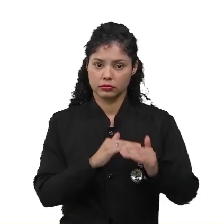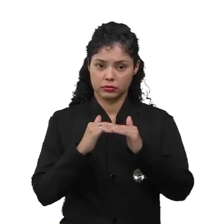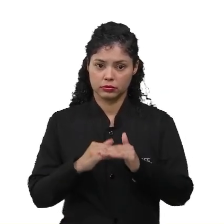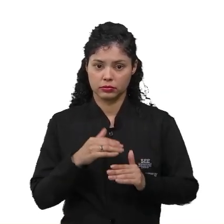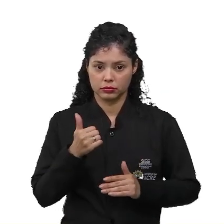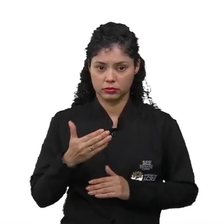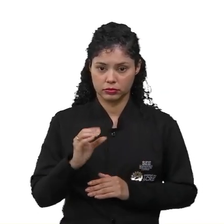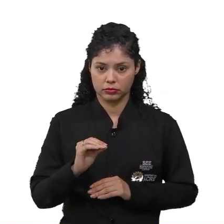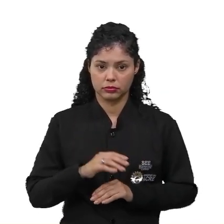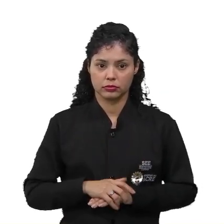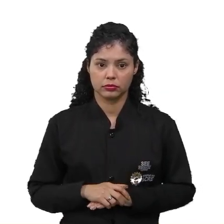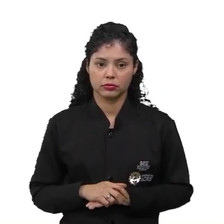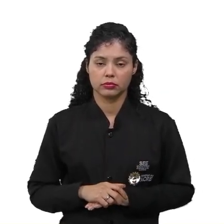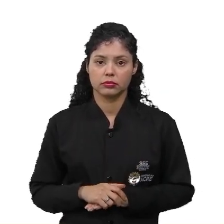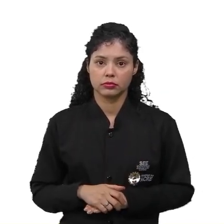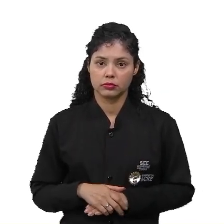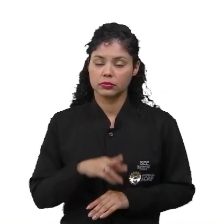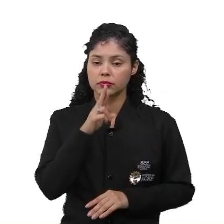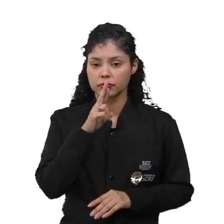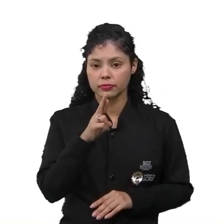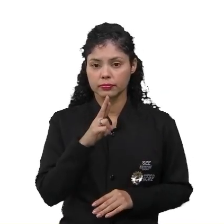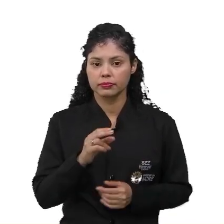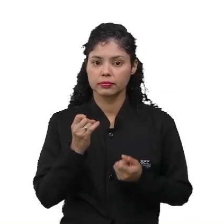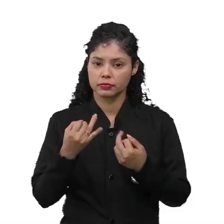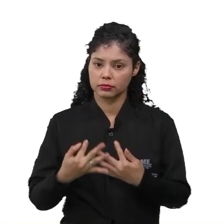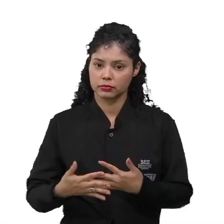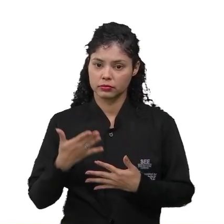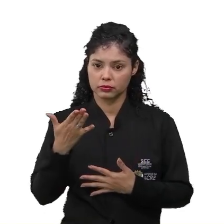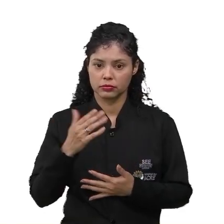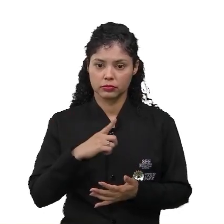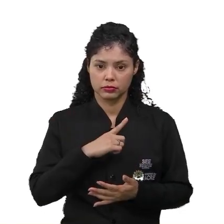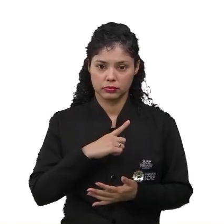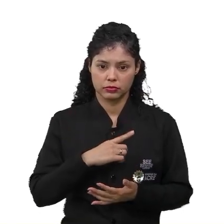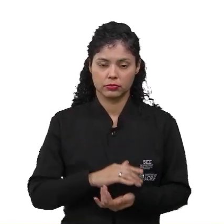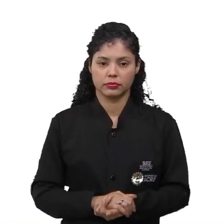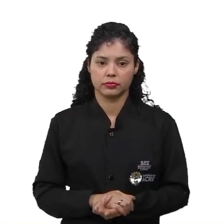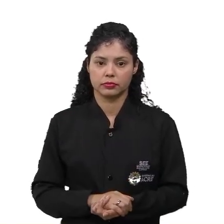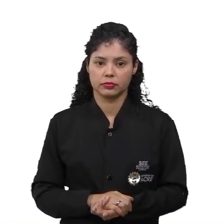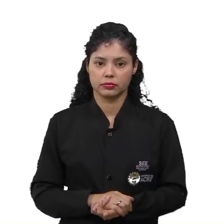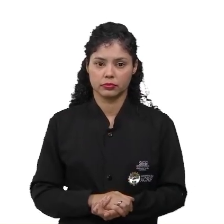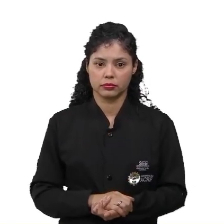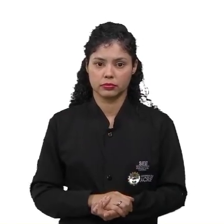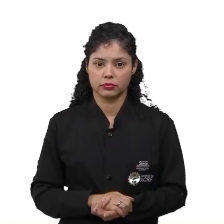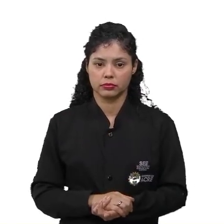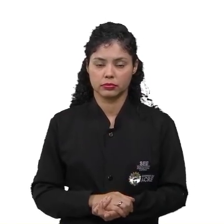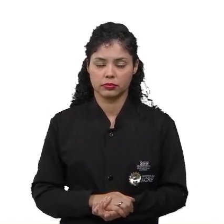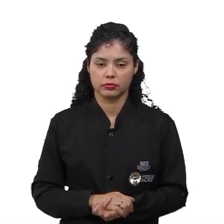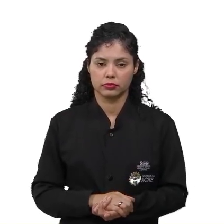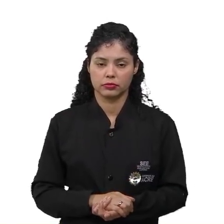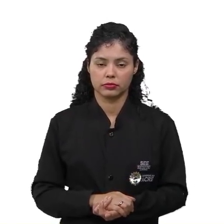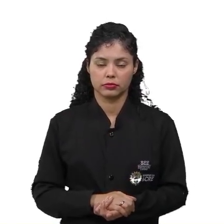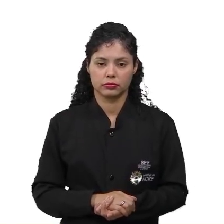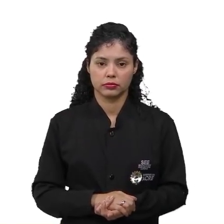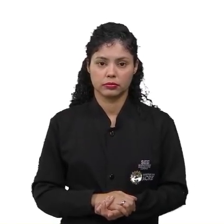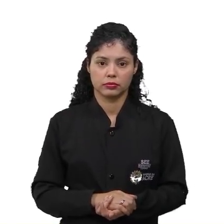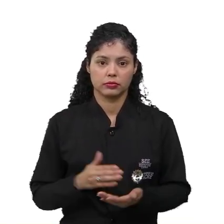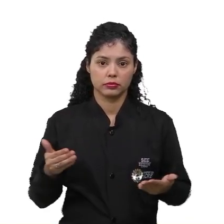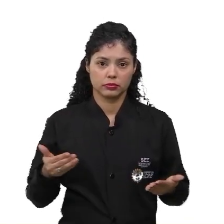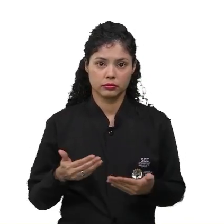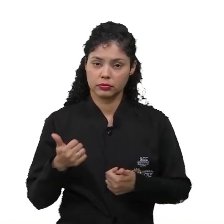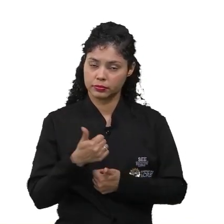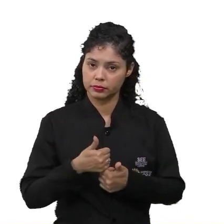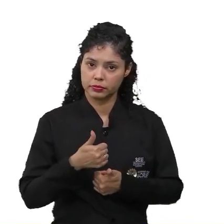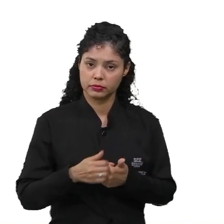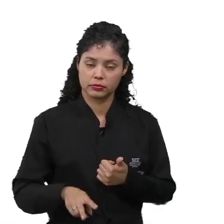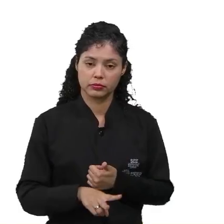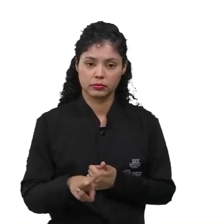10. Se você fizer essas contas aqui, você obtém isso. 10, aqui está 0, é 10. Agora eu vou substituir